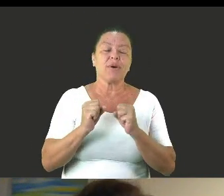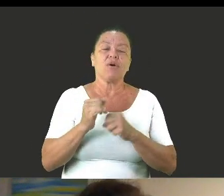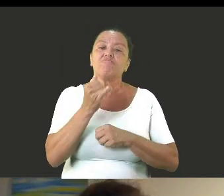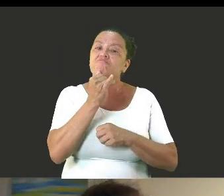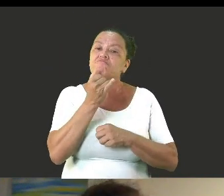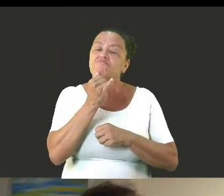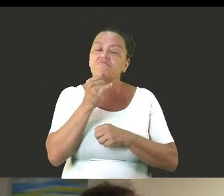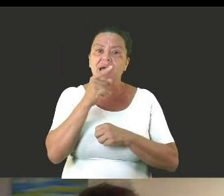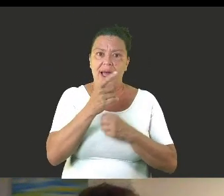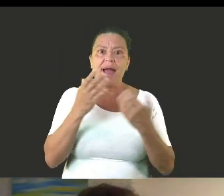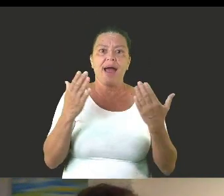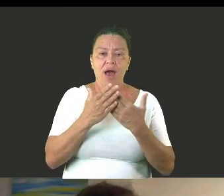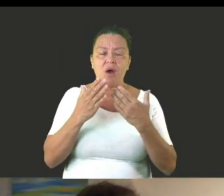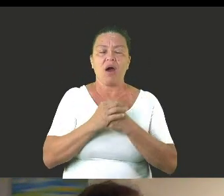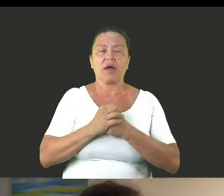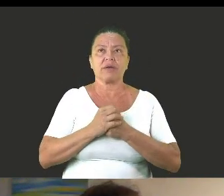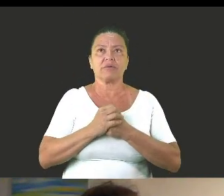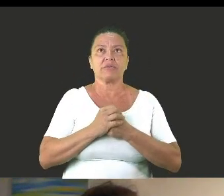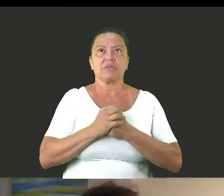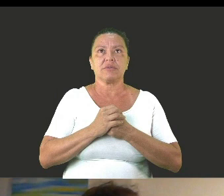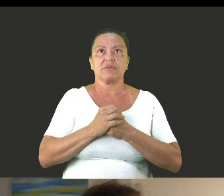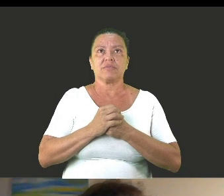vimos ainda agora, ser